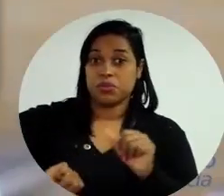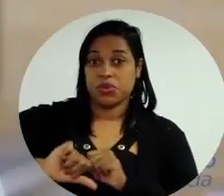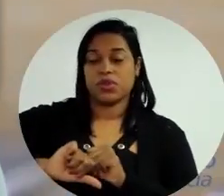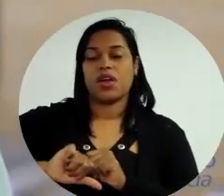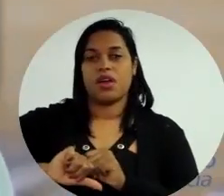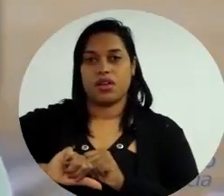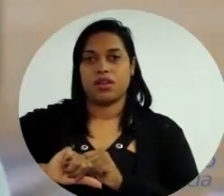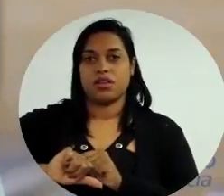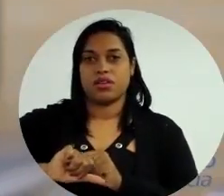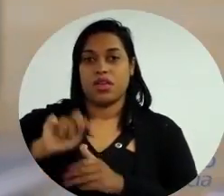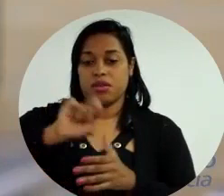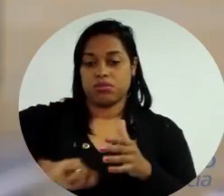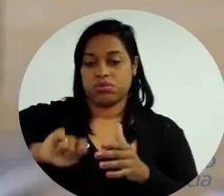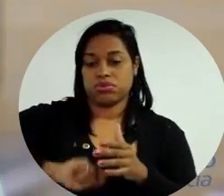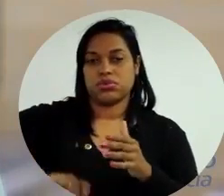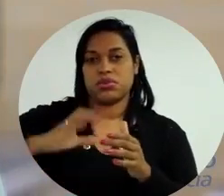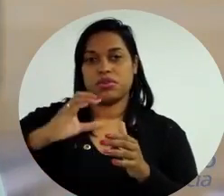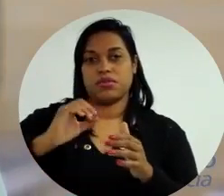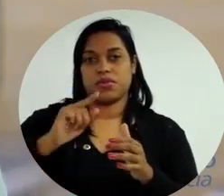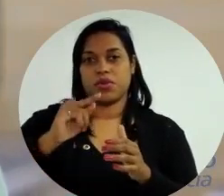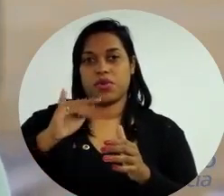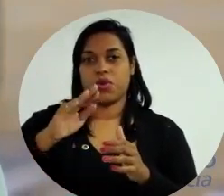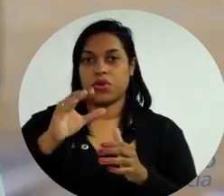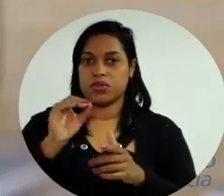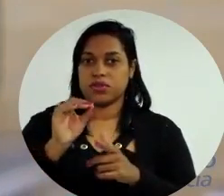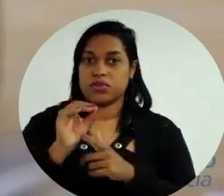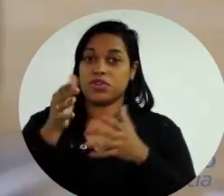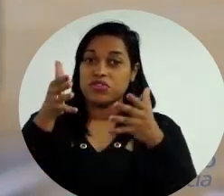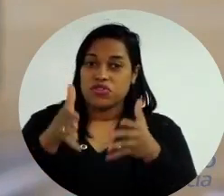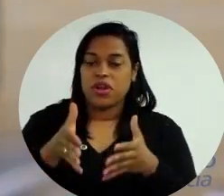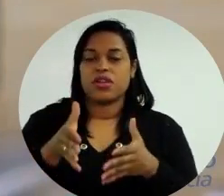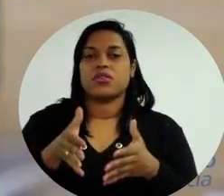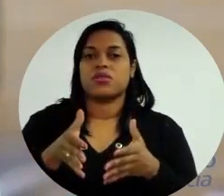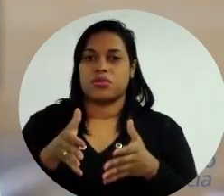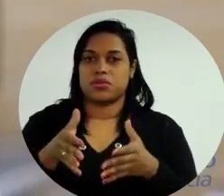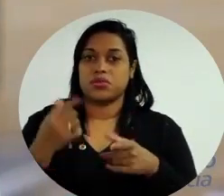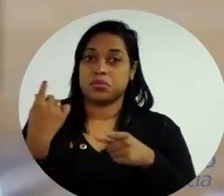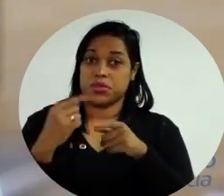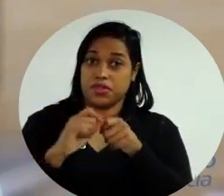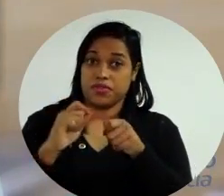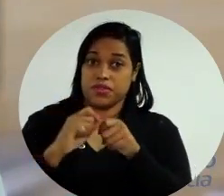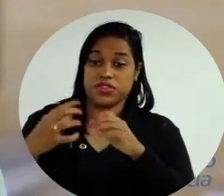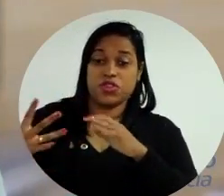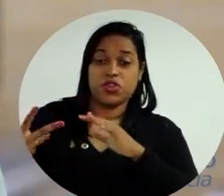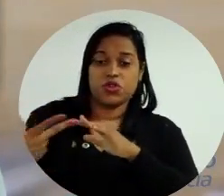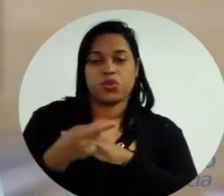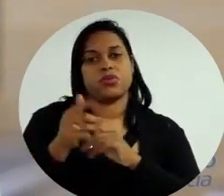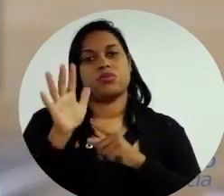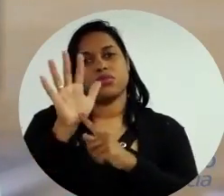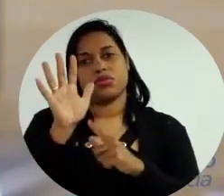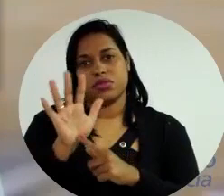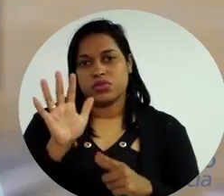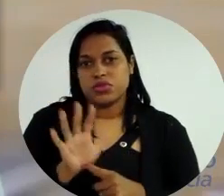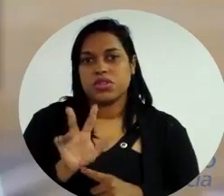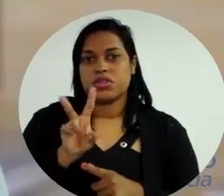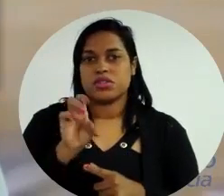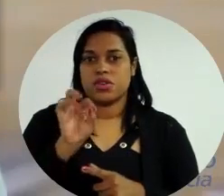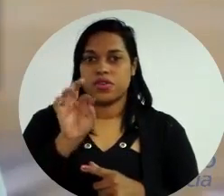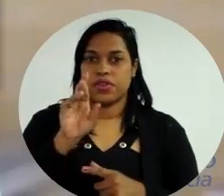na mão, não vamos escrever o código, isso seria muito chato e irritante para fazer toda a nossa ilustração